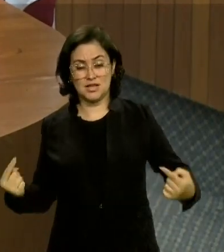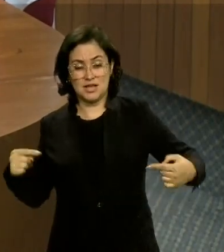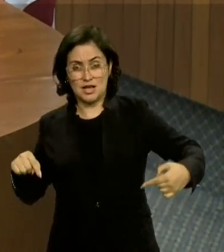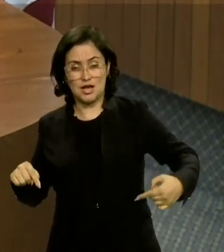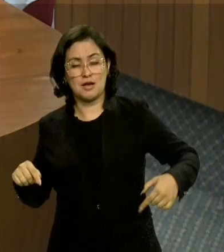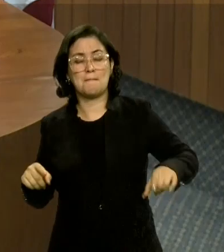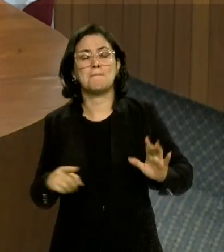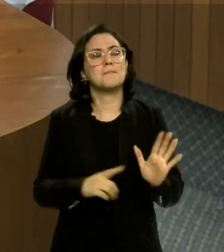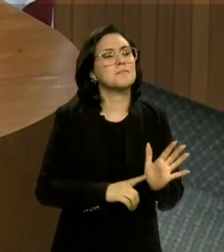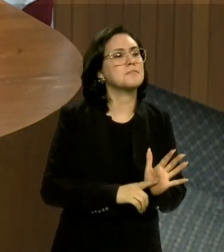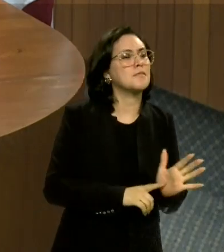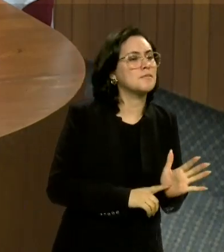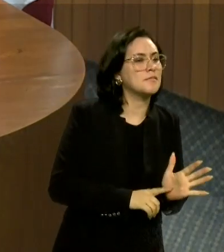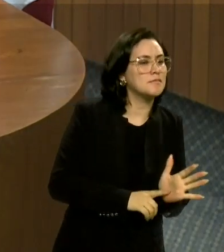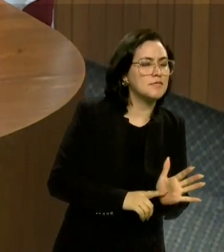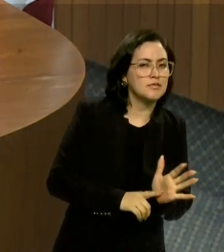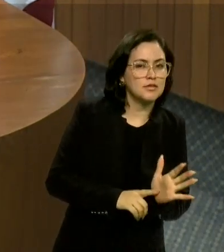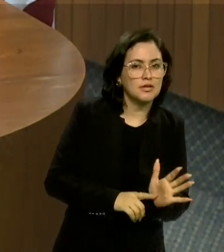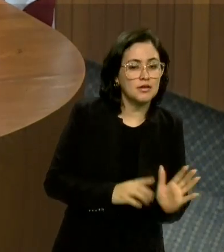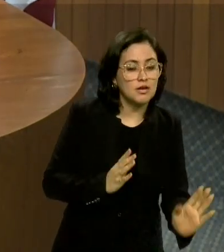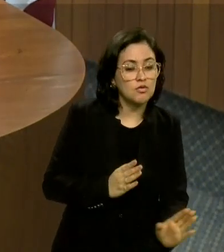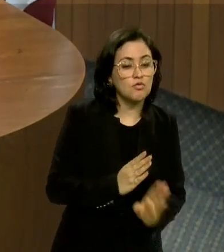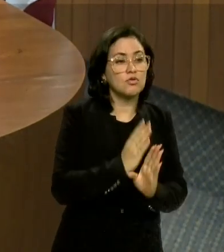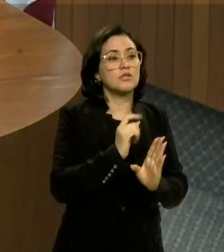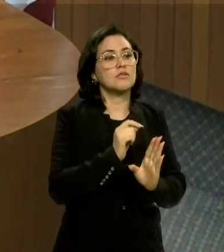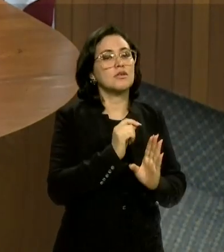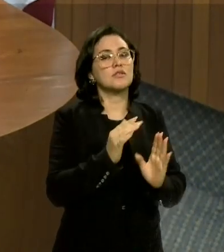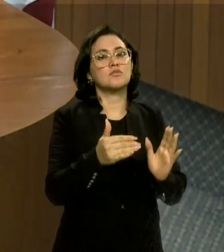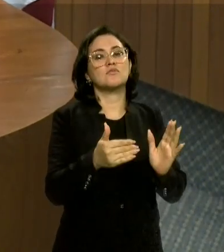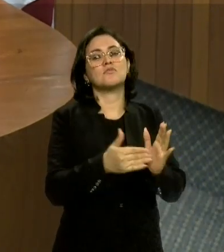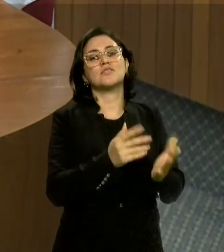final, incrivelmente, a gente sempre ganha.